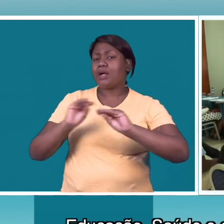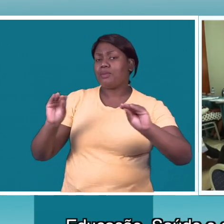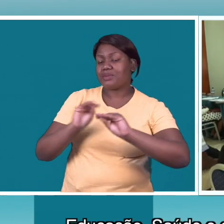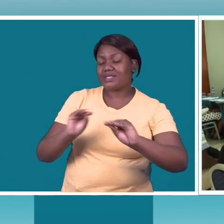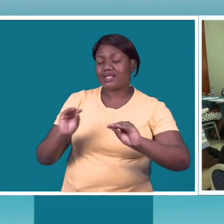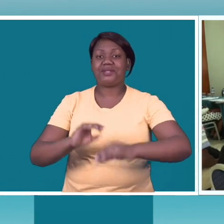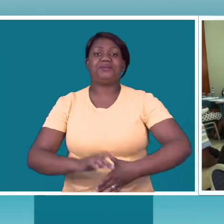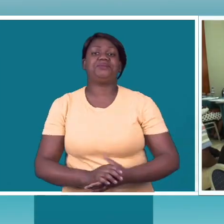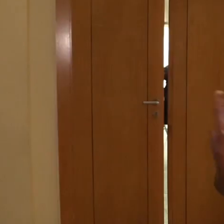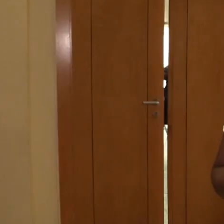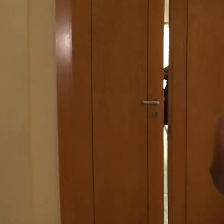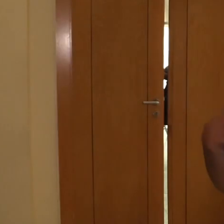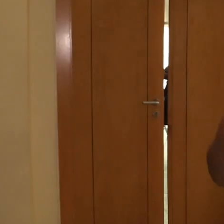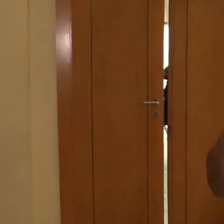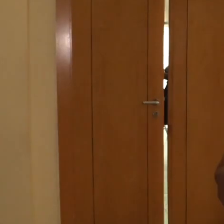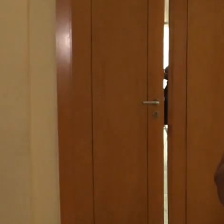algumas delas.